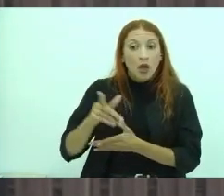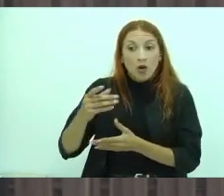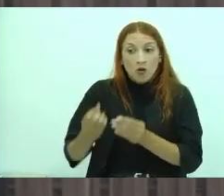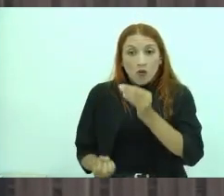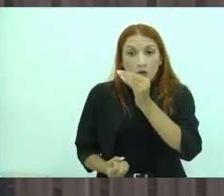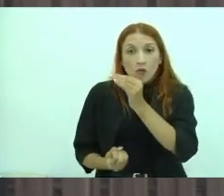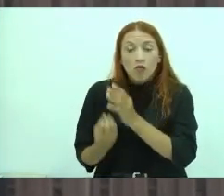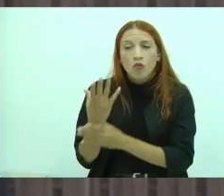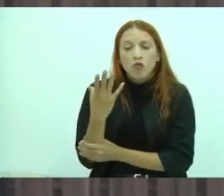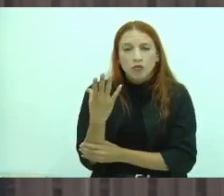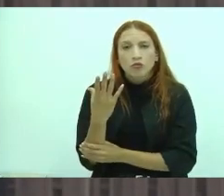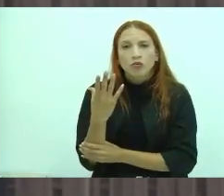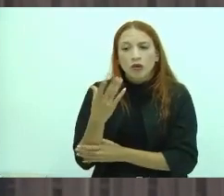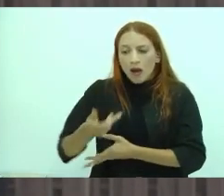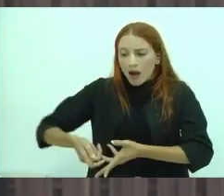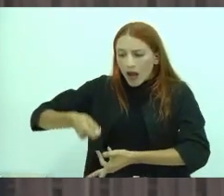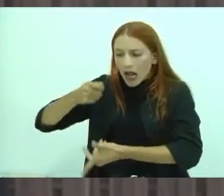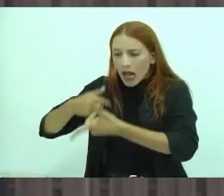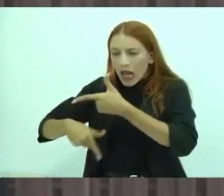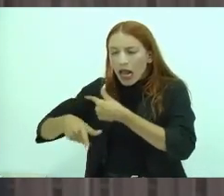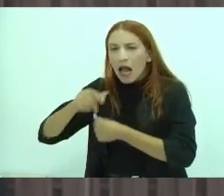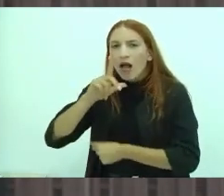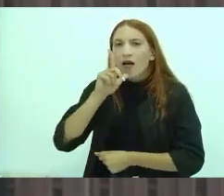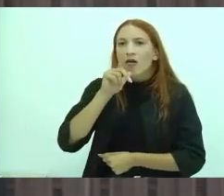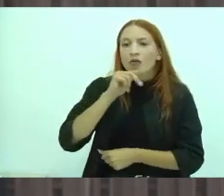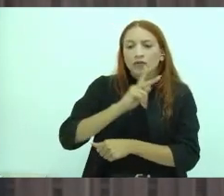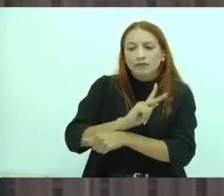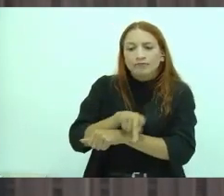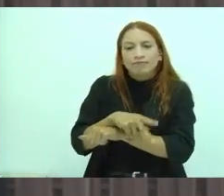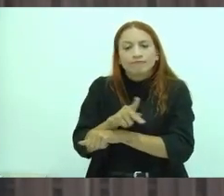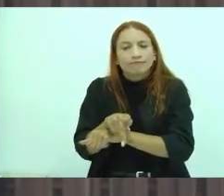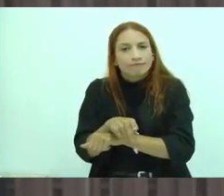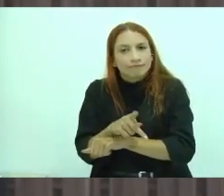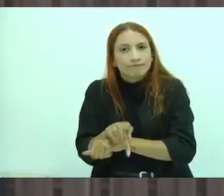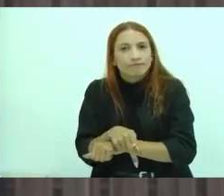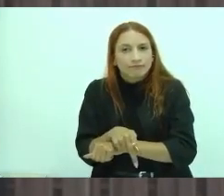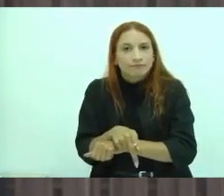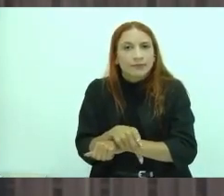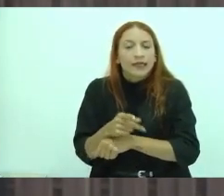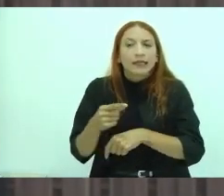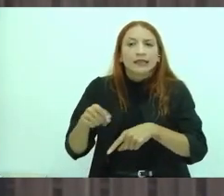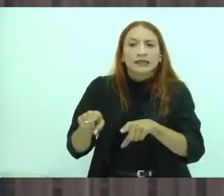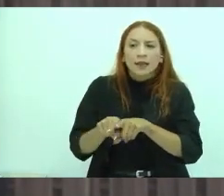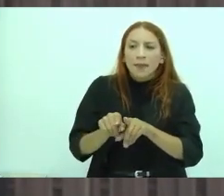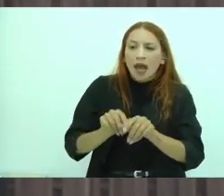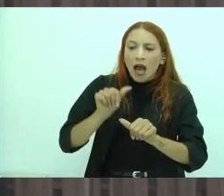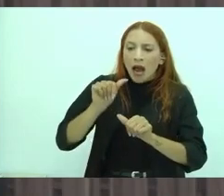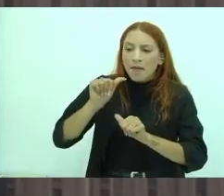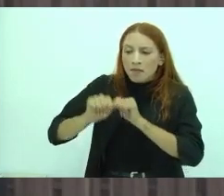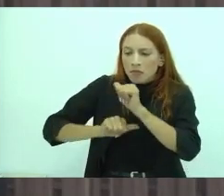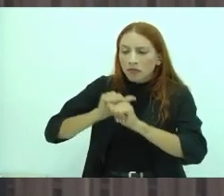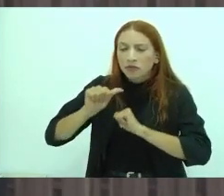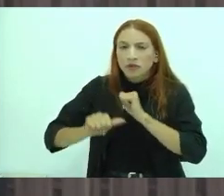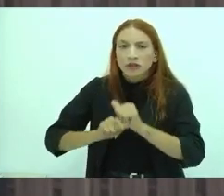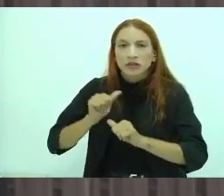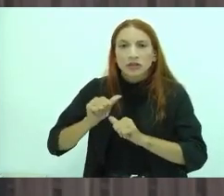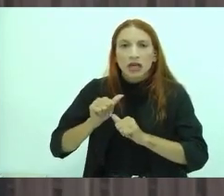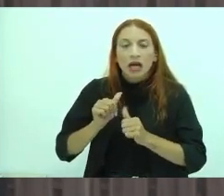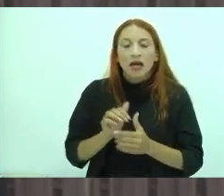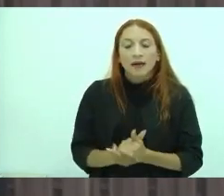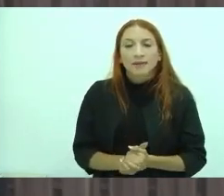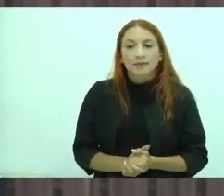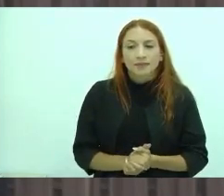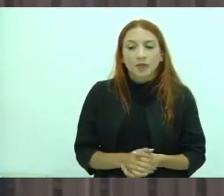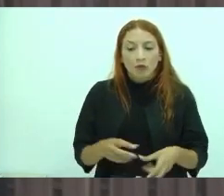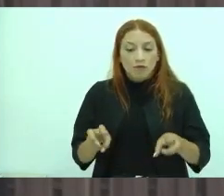Construiu o poço artesiano também na Praça do Tancredo, a reestruturação da quadra de areia no,